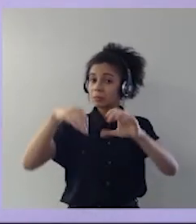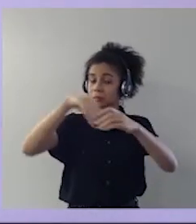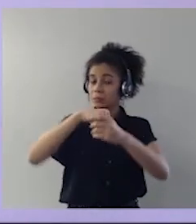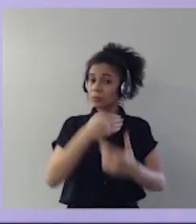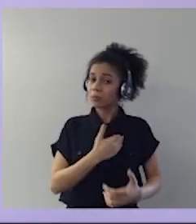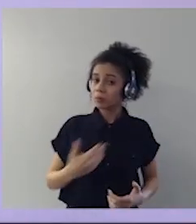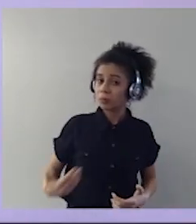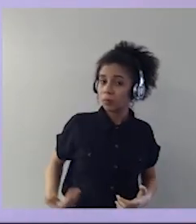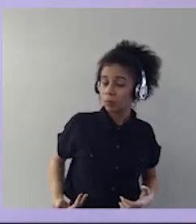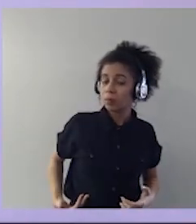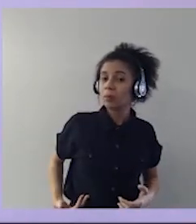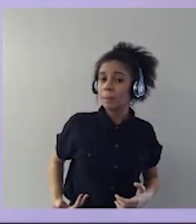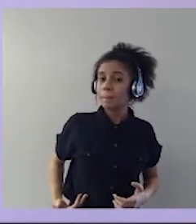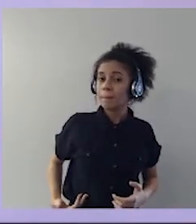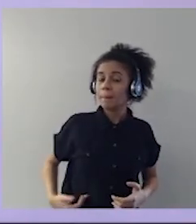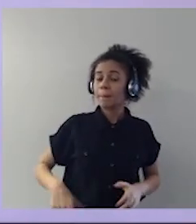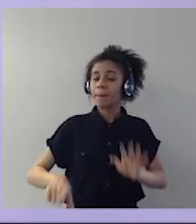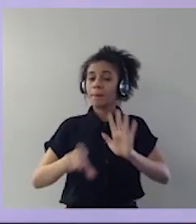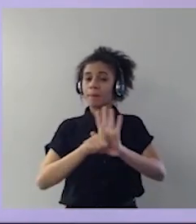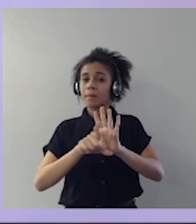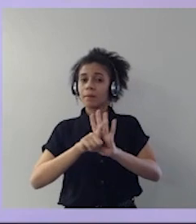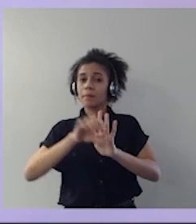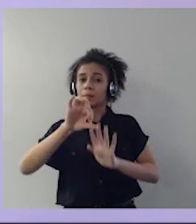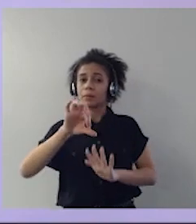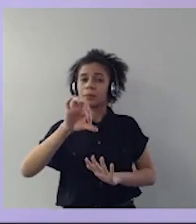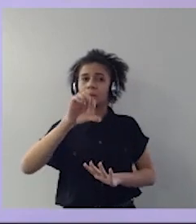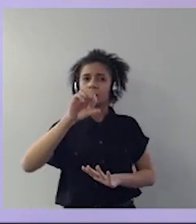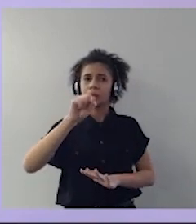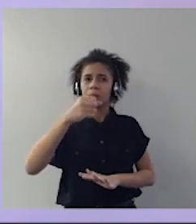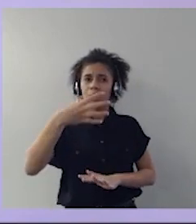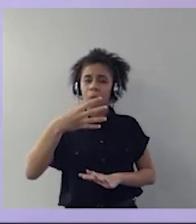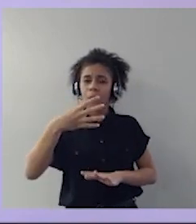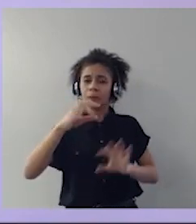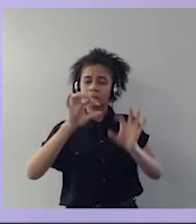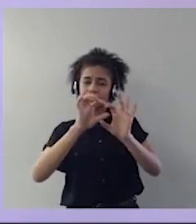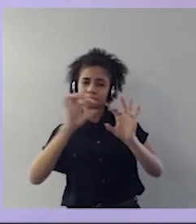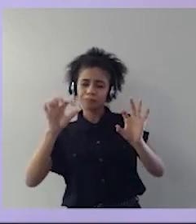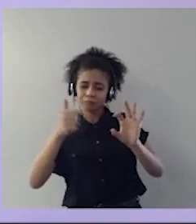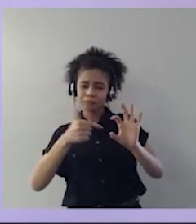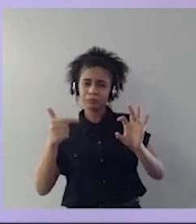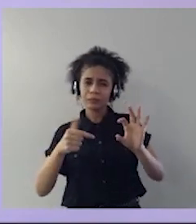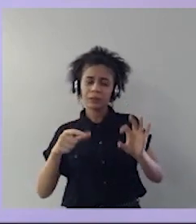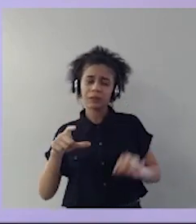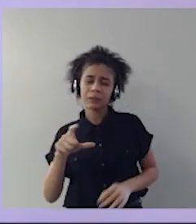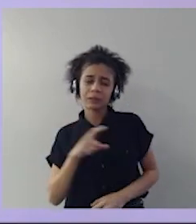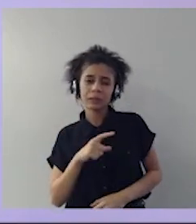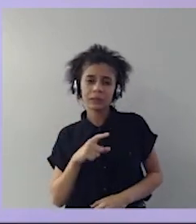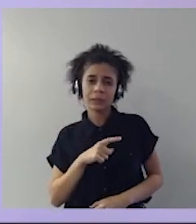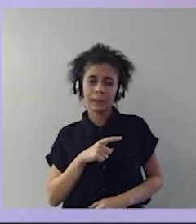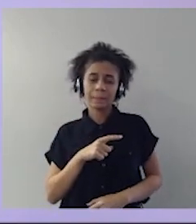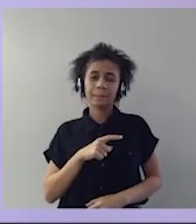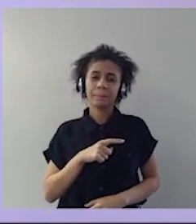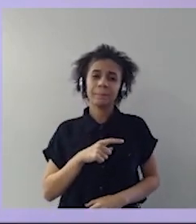de Processo Administrativo Federal, a Lei 9784 de 99, em seu artigo 2º, parágrafo único, inciso 1º,